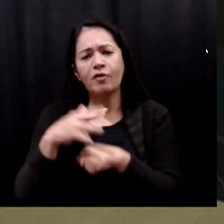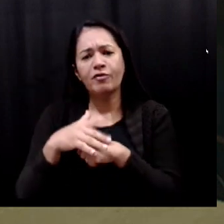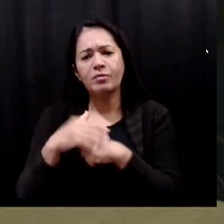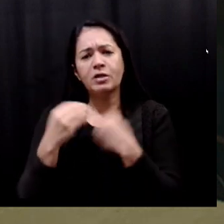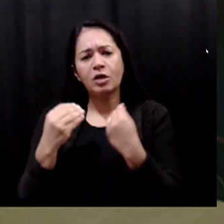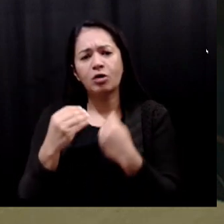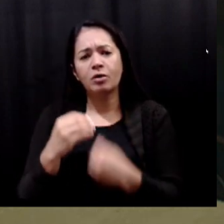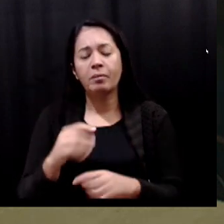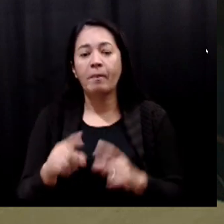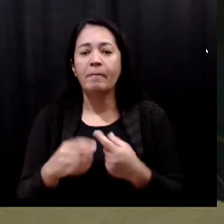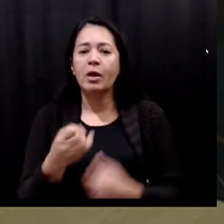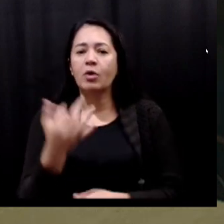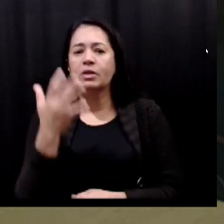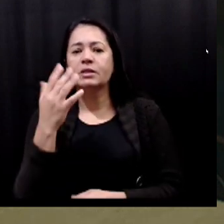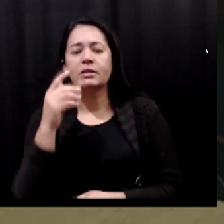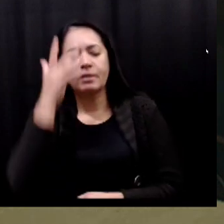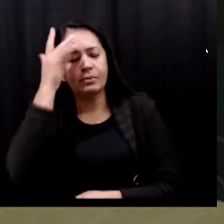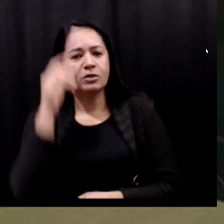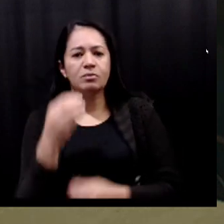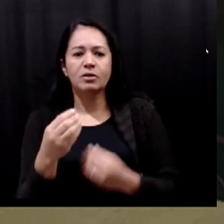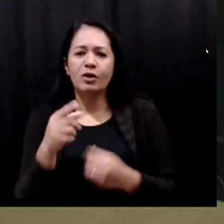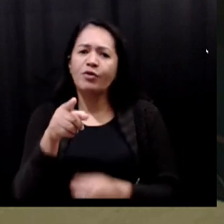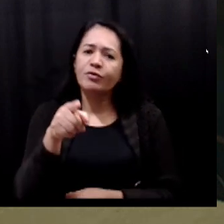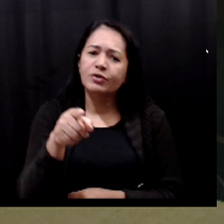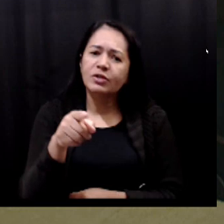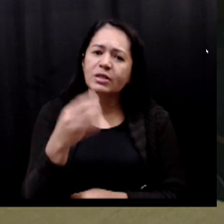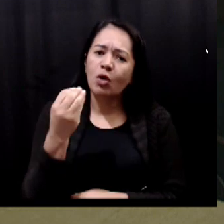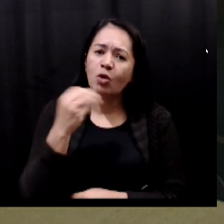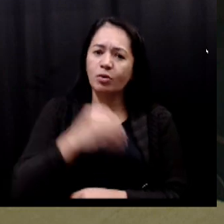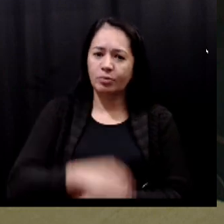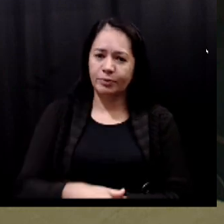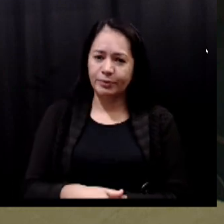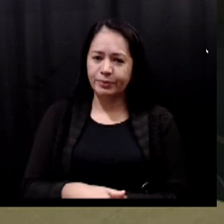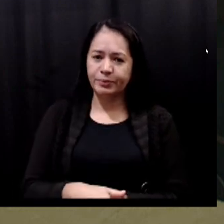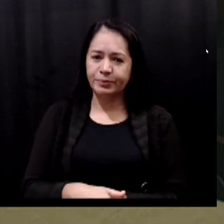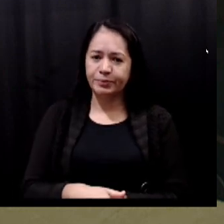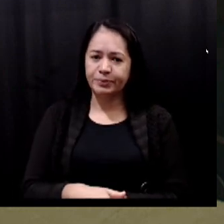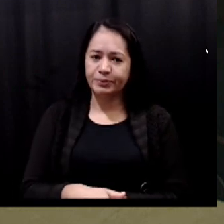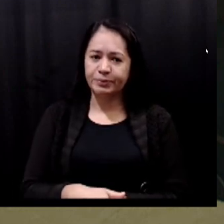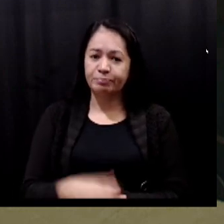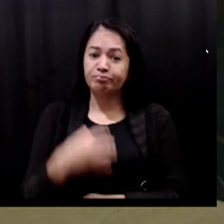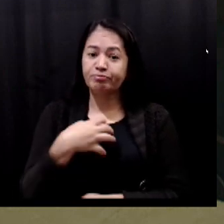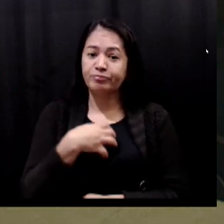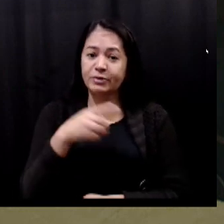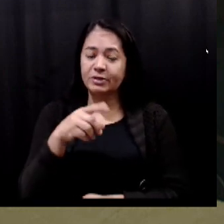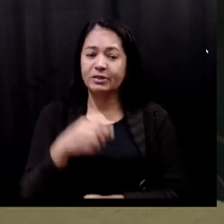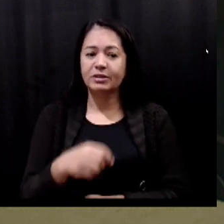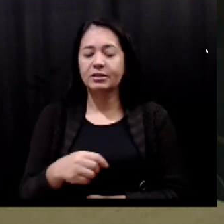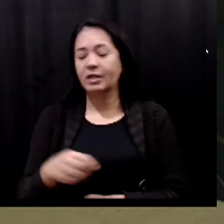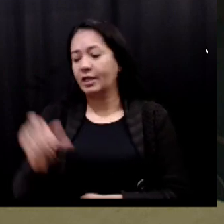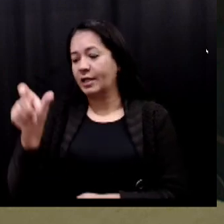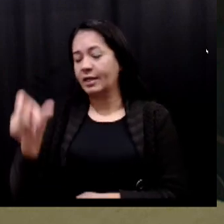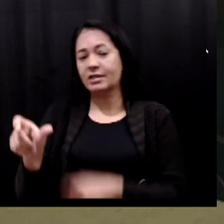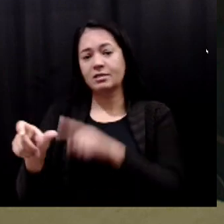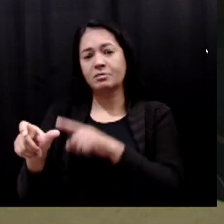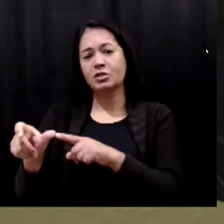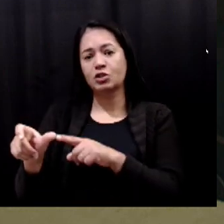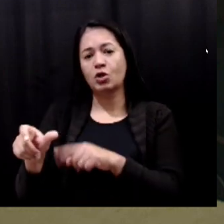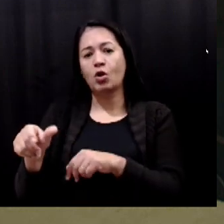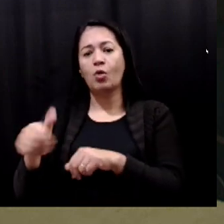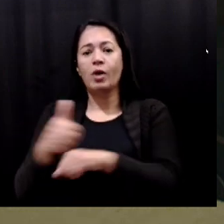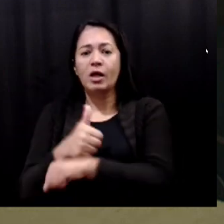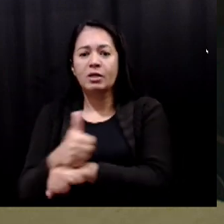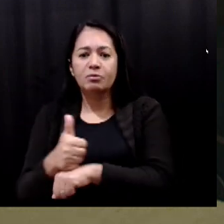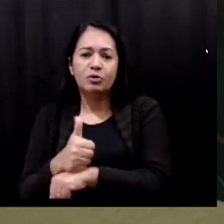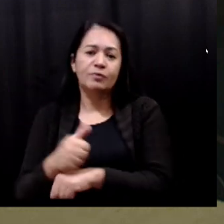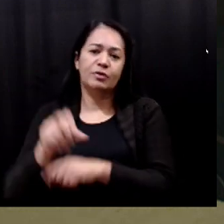parou e perguntou: e você? Como está? Cuidadores, sejam familiares ou profissionais, muitas vezes enfrentam esgotamento